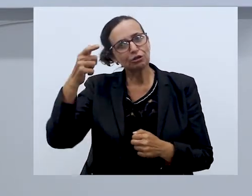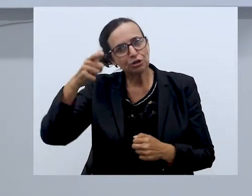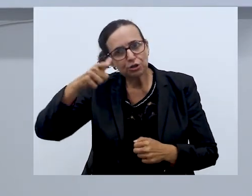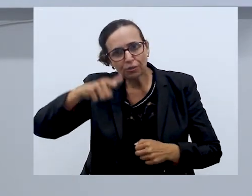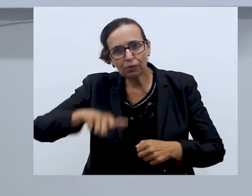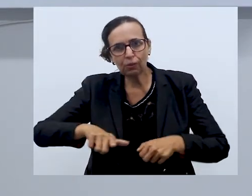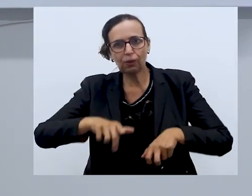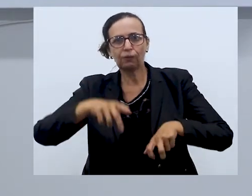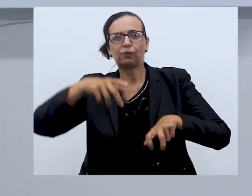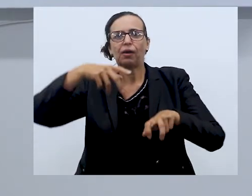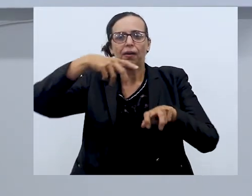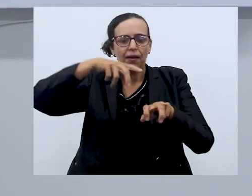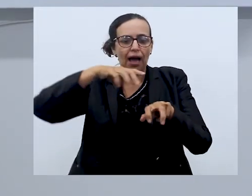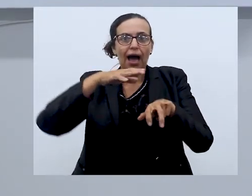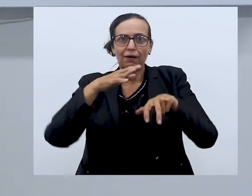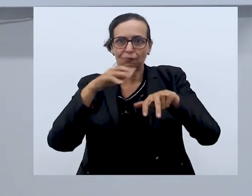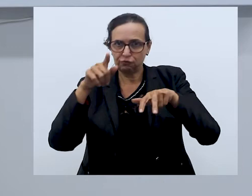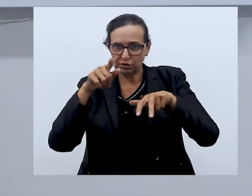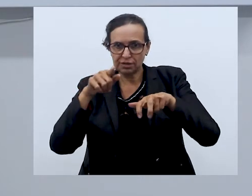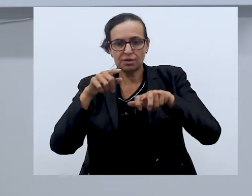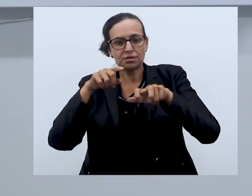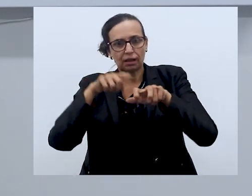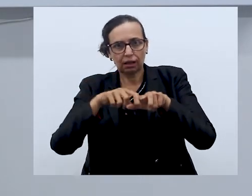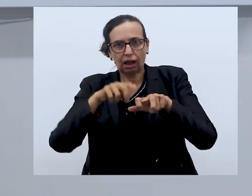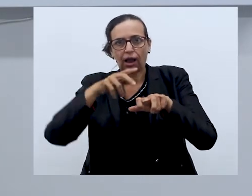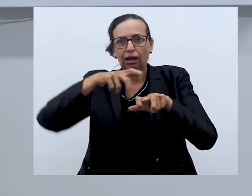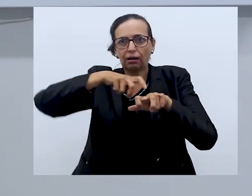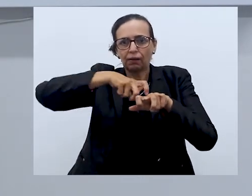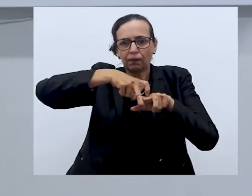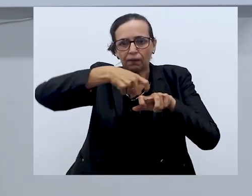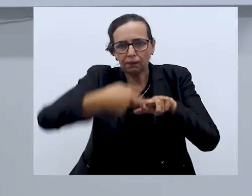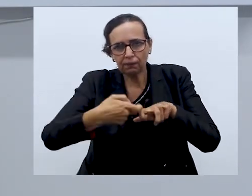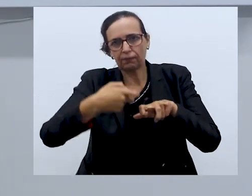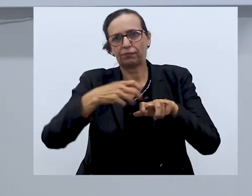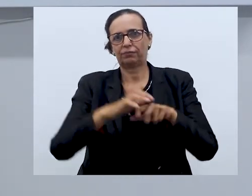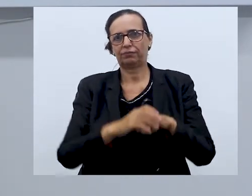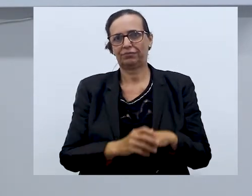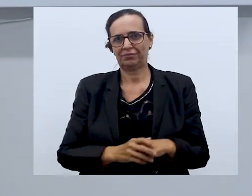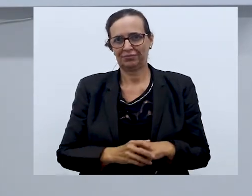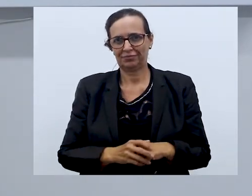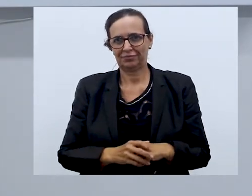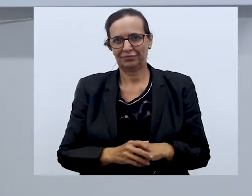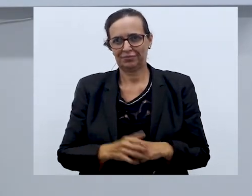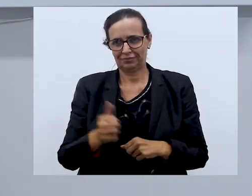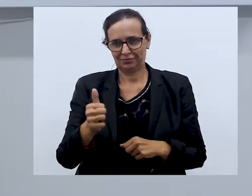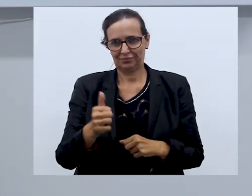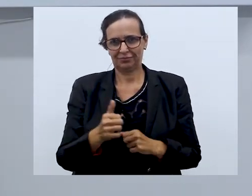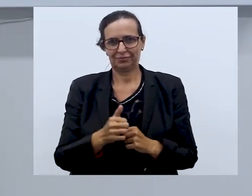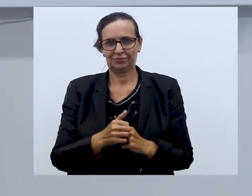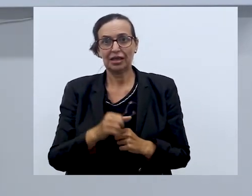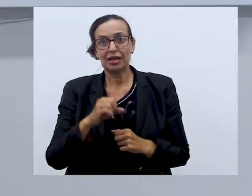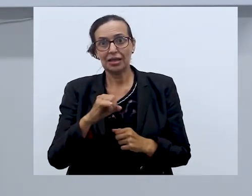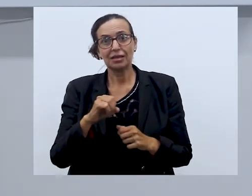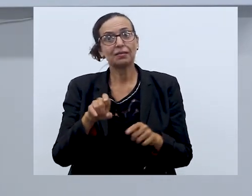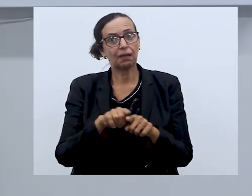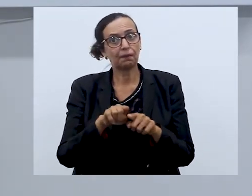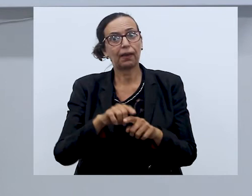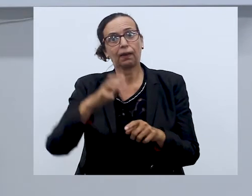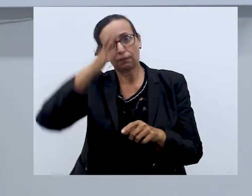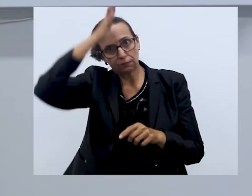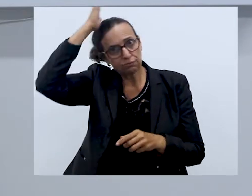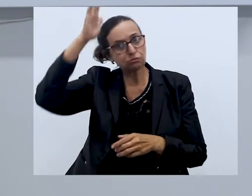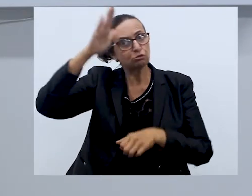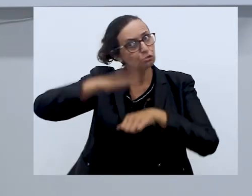deve refazer o procedimento novamente. No caso de bebês menores de 1 ano inconsciente, você deve imediatamente chamar o corpo de bombeiro.